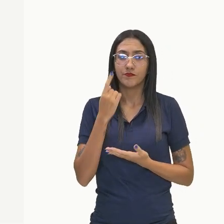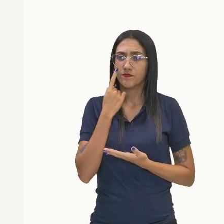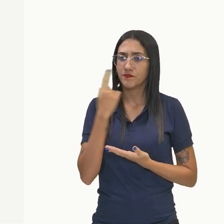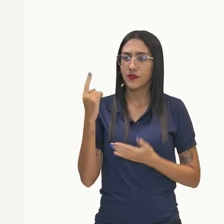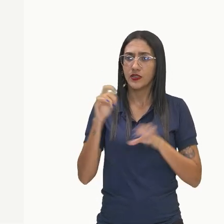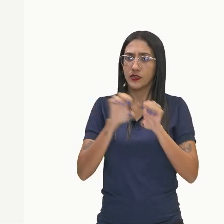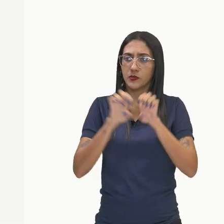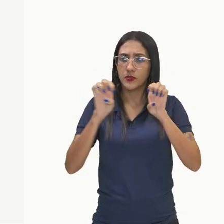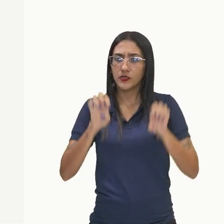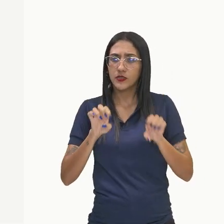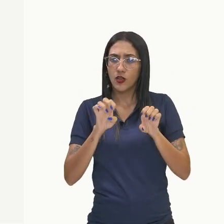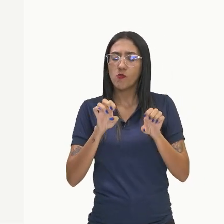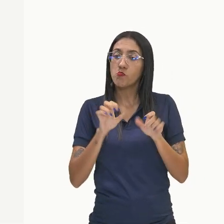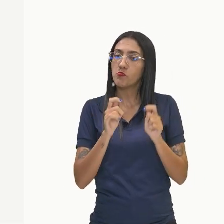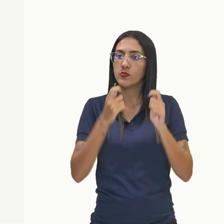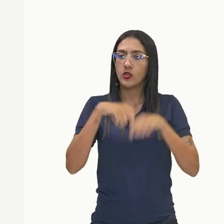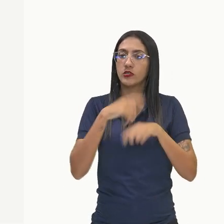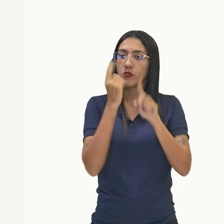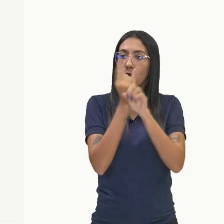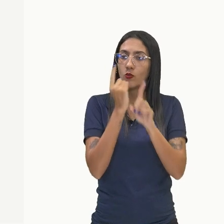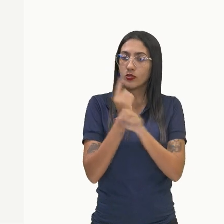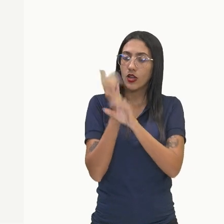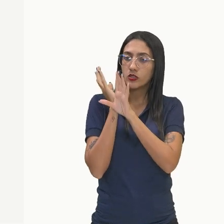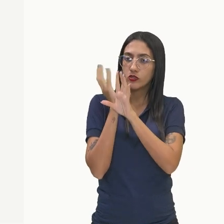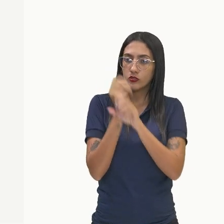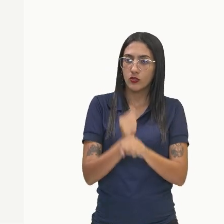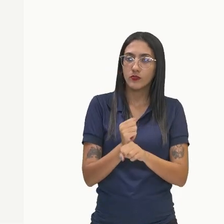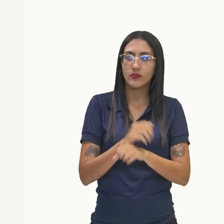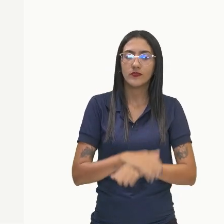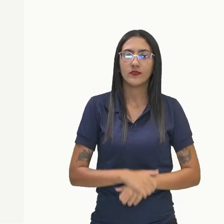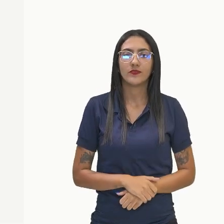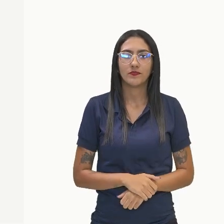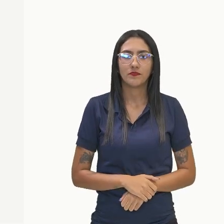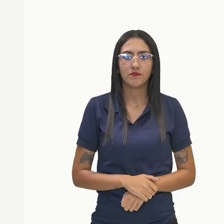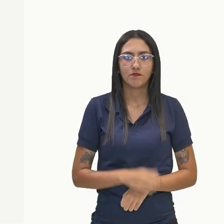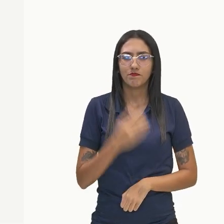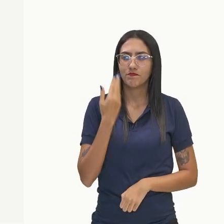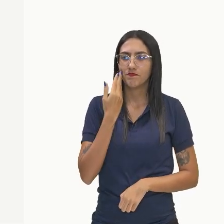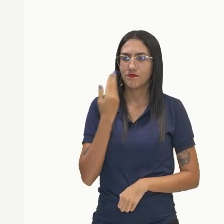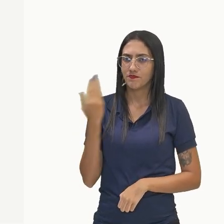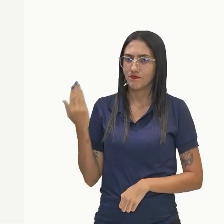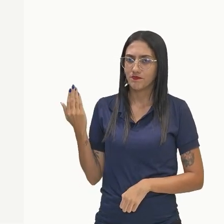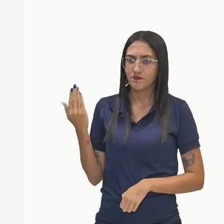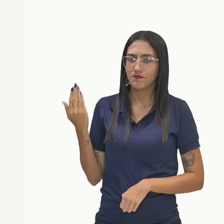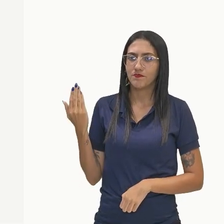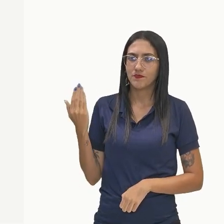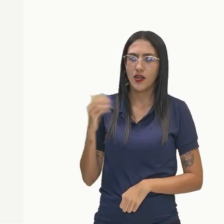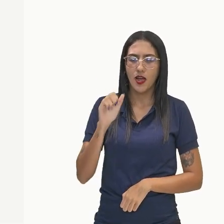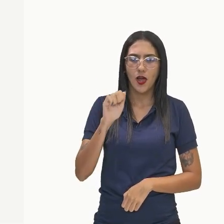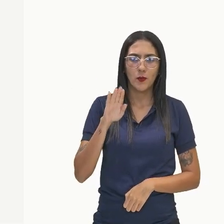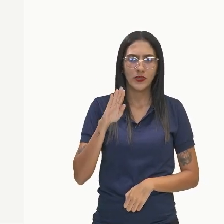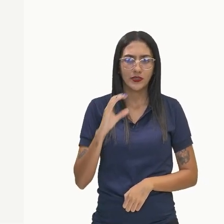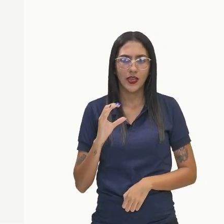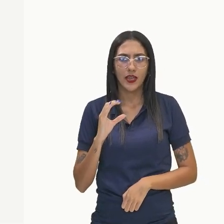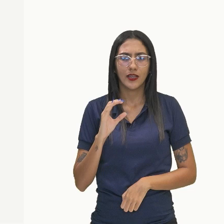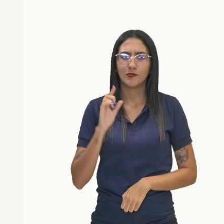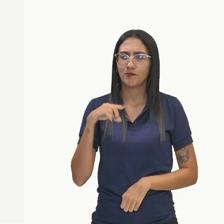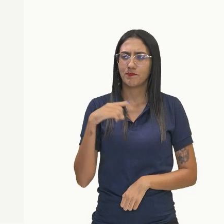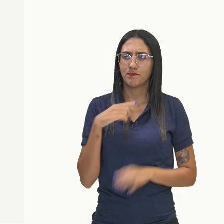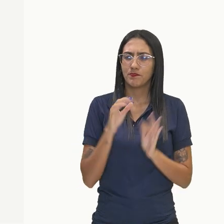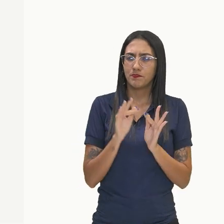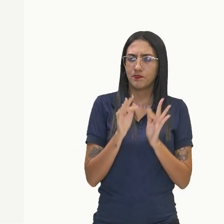valor da força contra-eletromotriz. Aqui as opções, né, para a gente marcar, é uma questão de simples escolha,